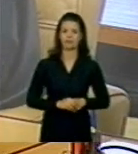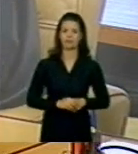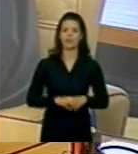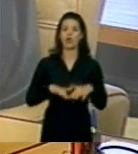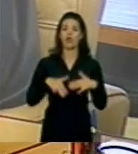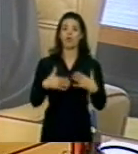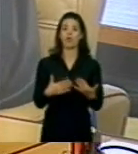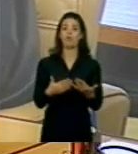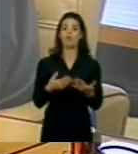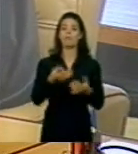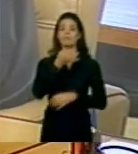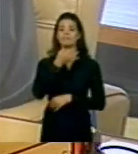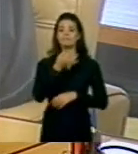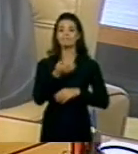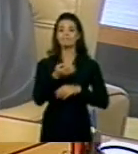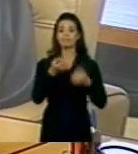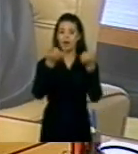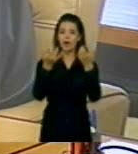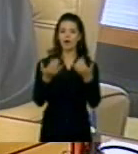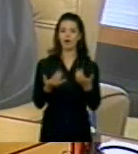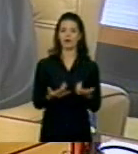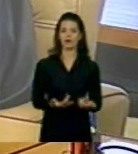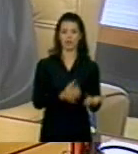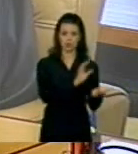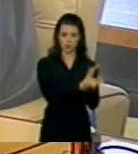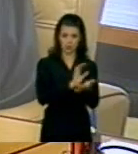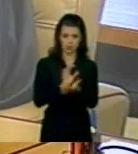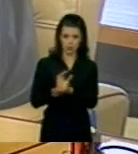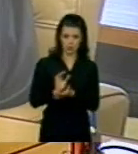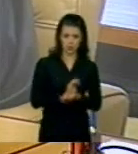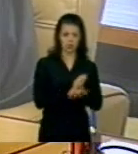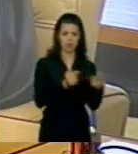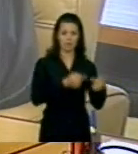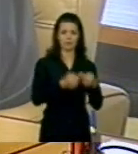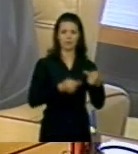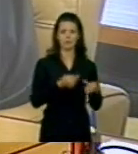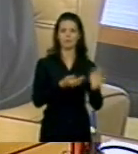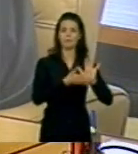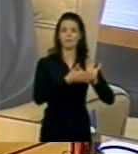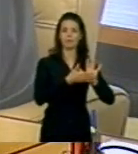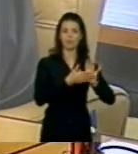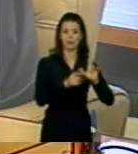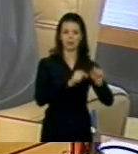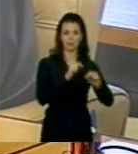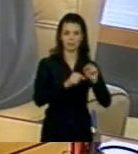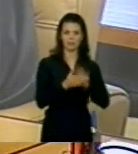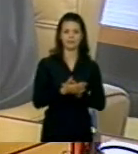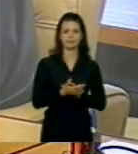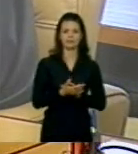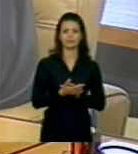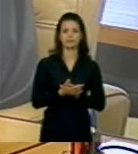argumentos articulados na narrativa pelos partidos políticos proponentes. Primeiro, as normas de